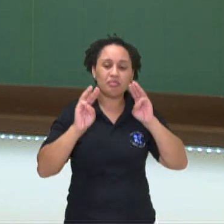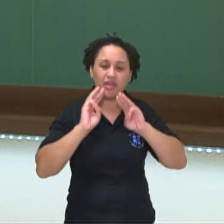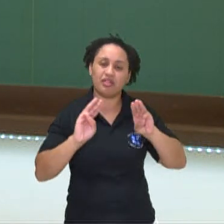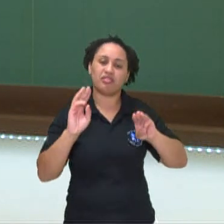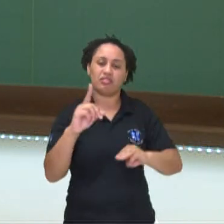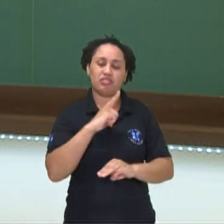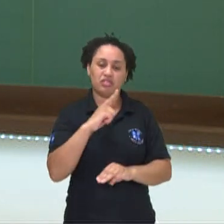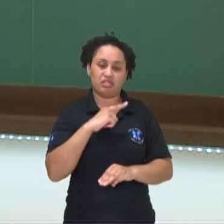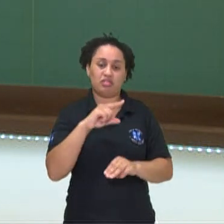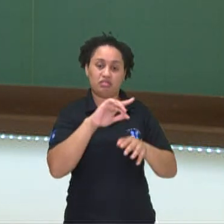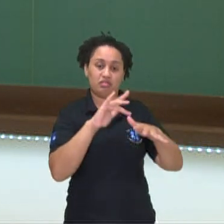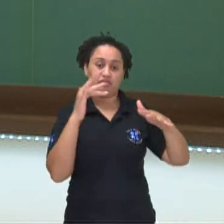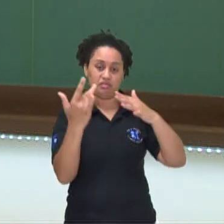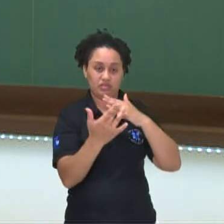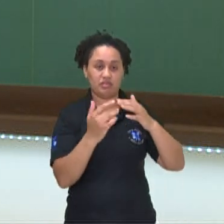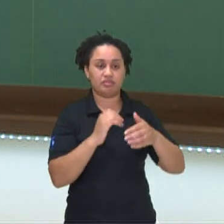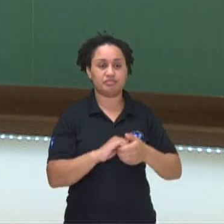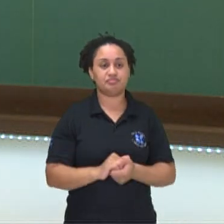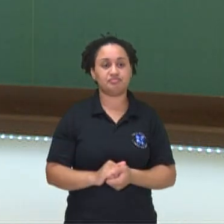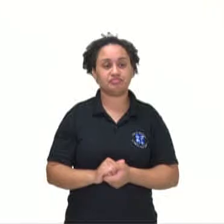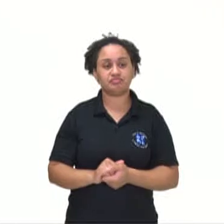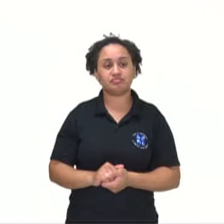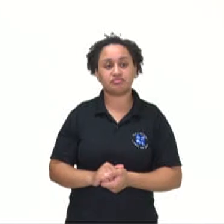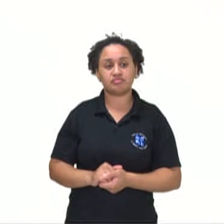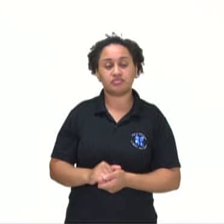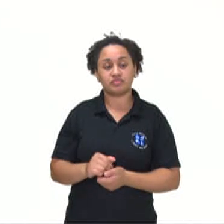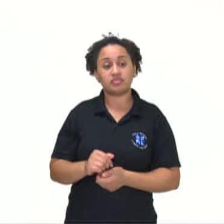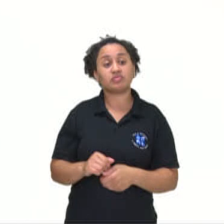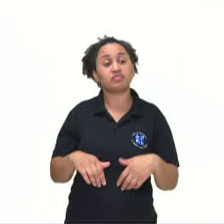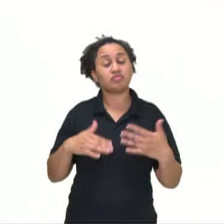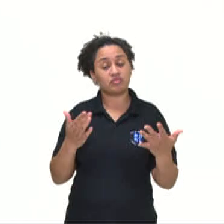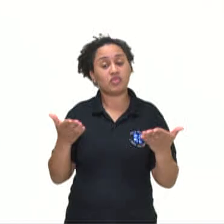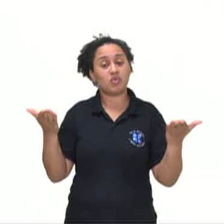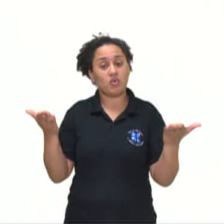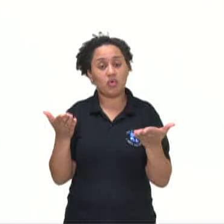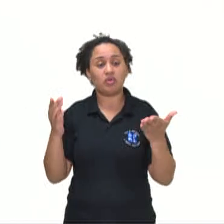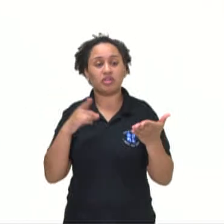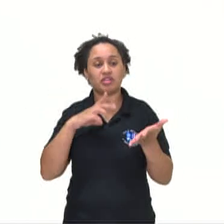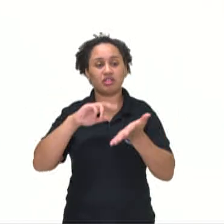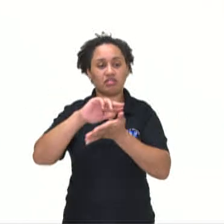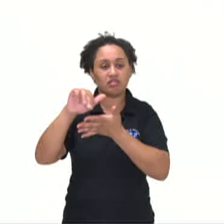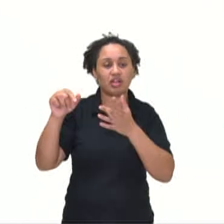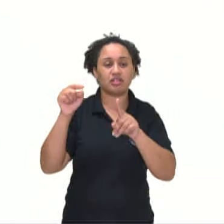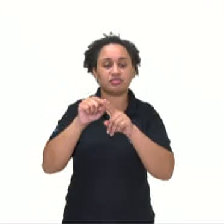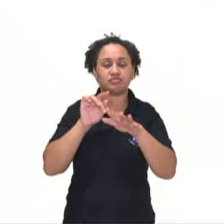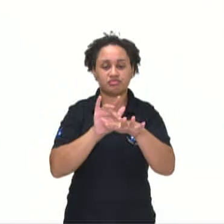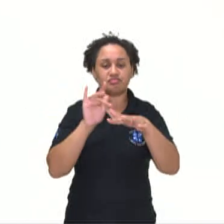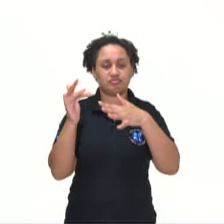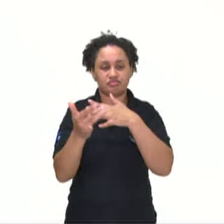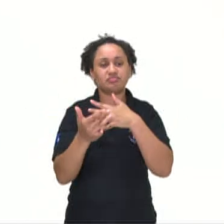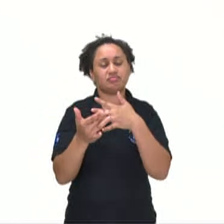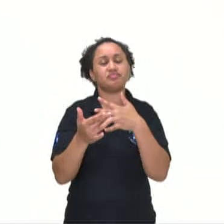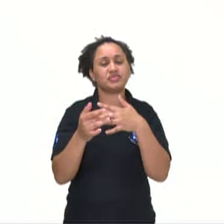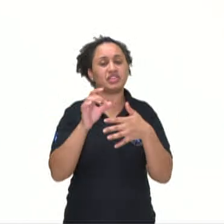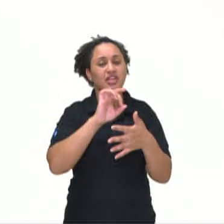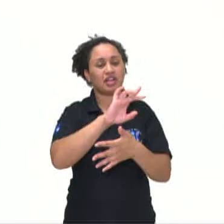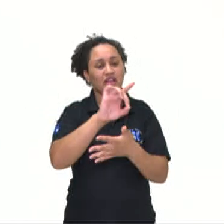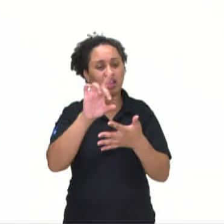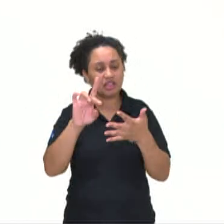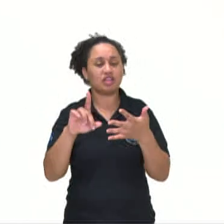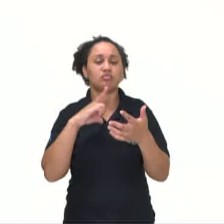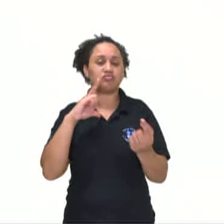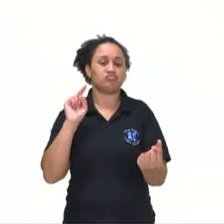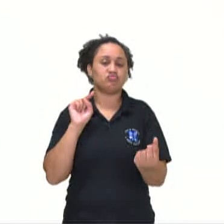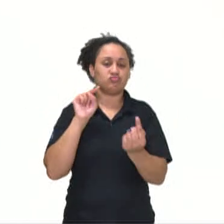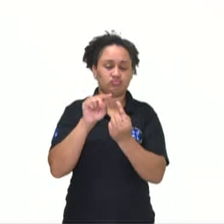nessas redes sociais. Seguindo aqui na tela, atualmente existem diferentes redes sociais, cada uma com um